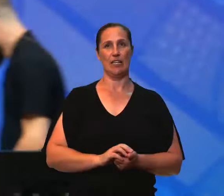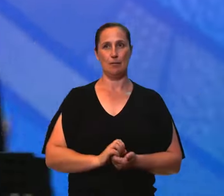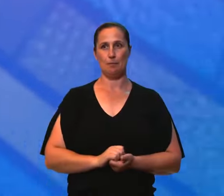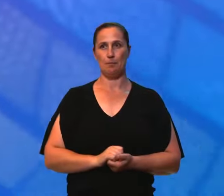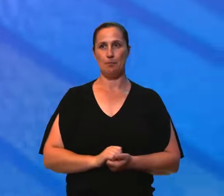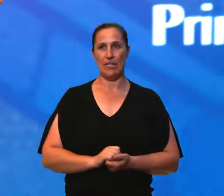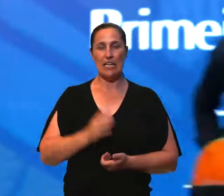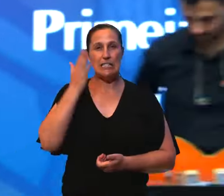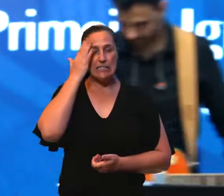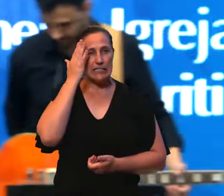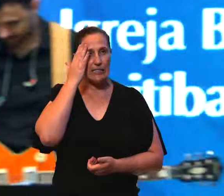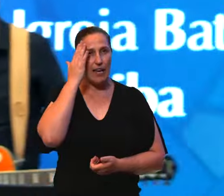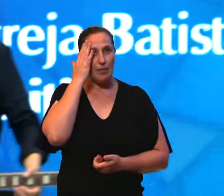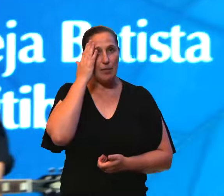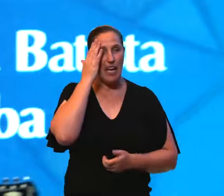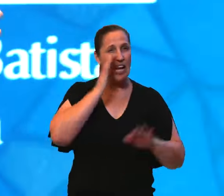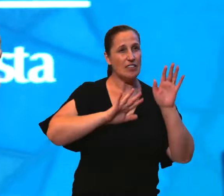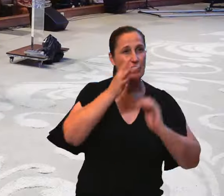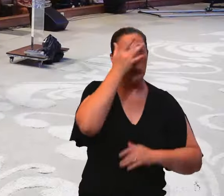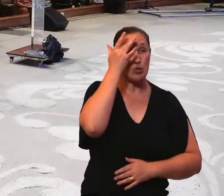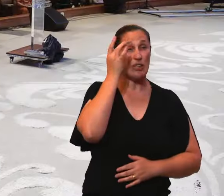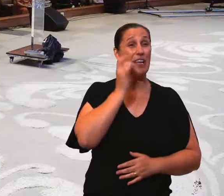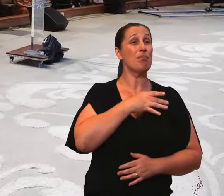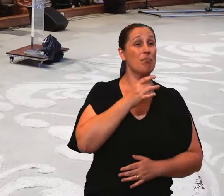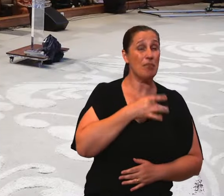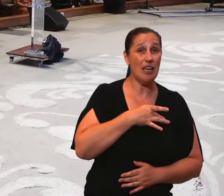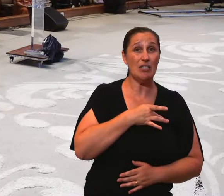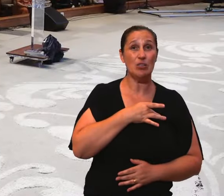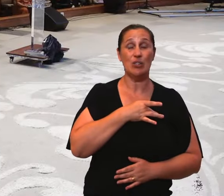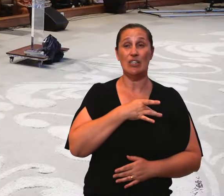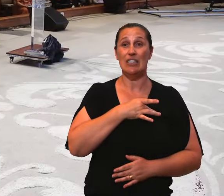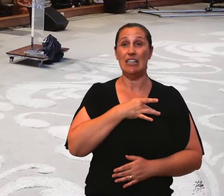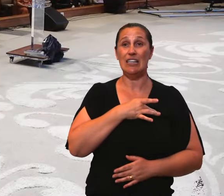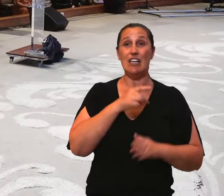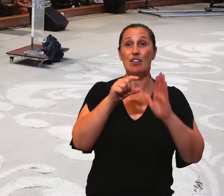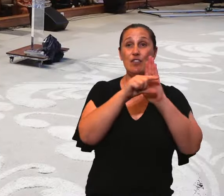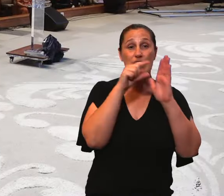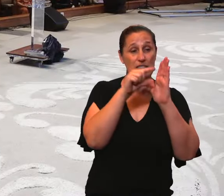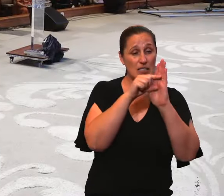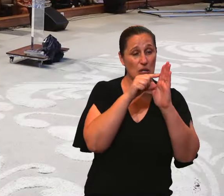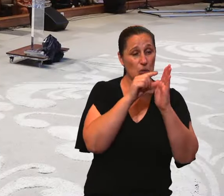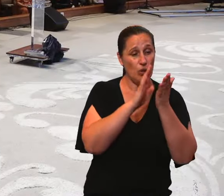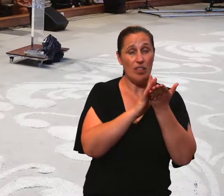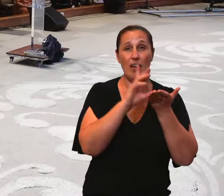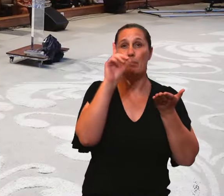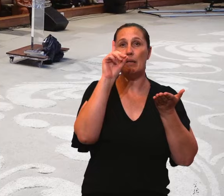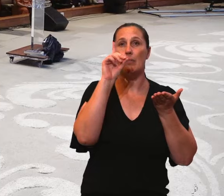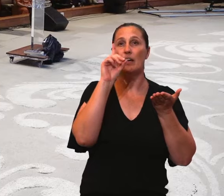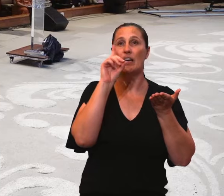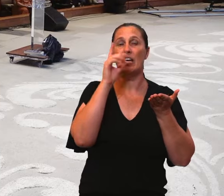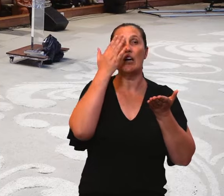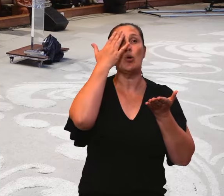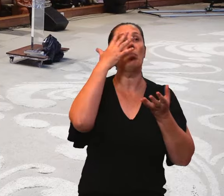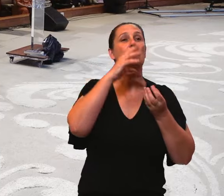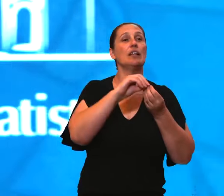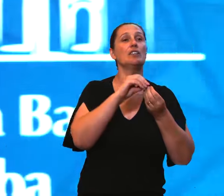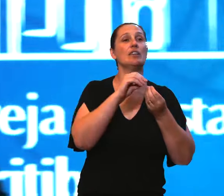até interpreta um versículo da Bíblia errado porque as portas do